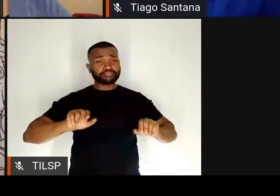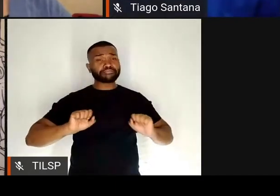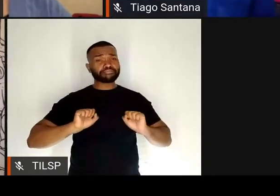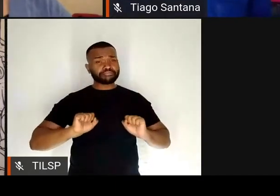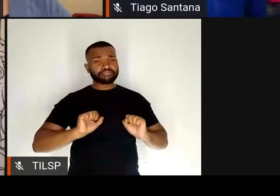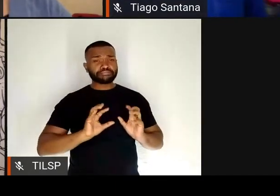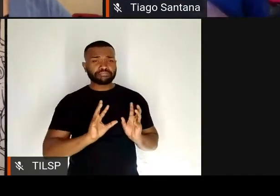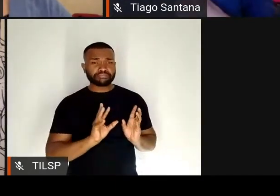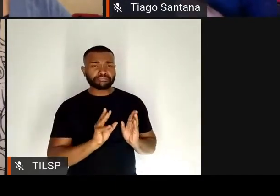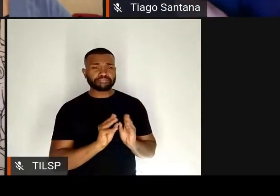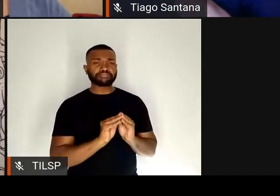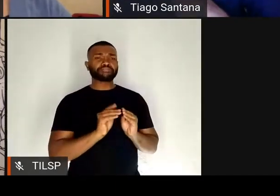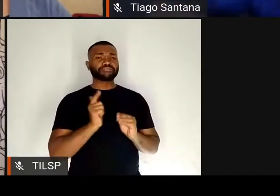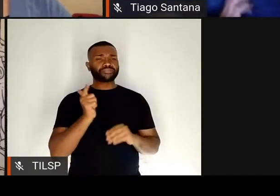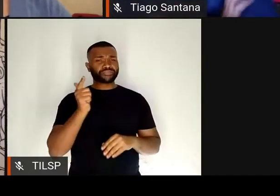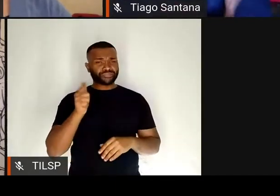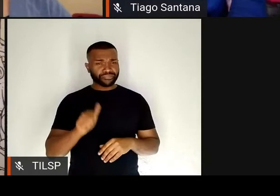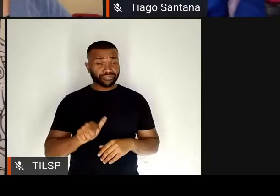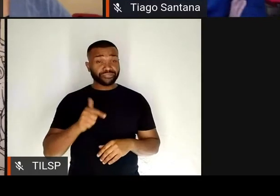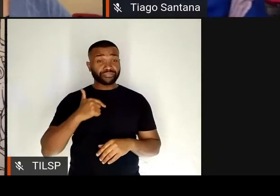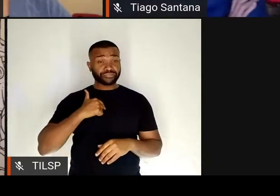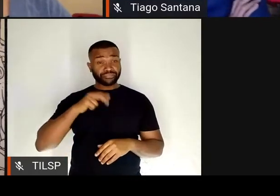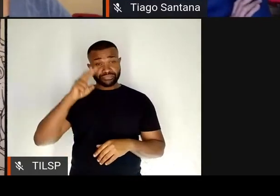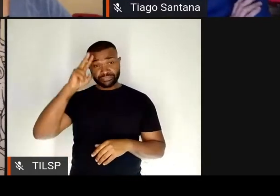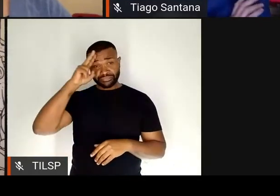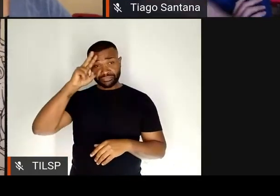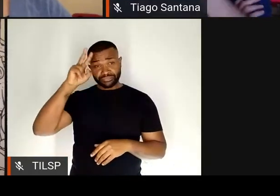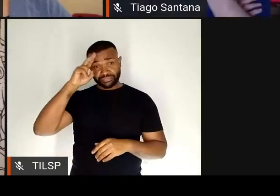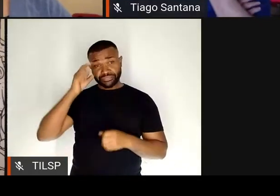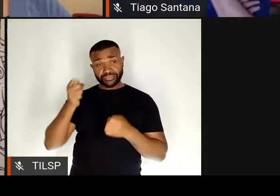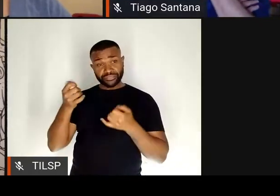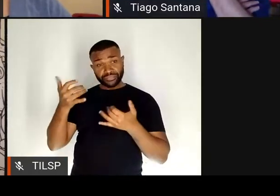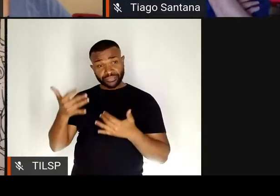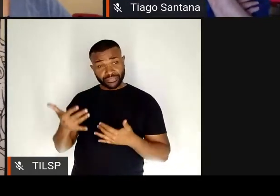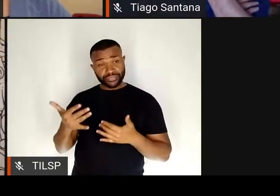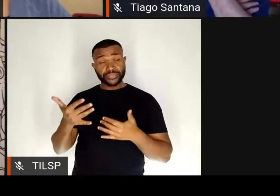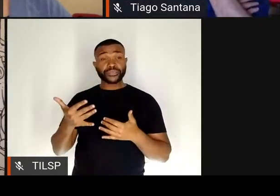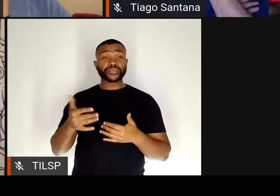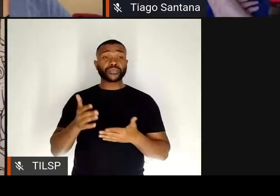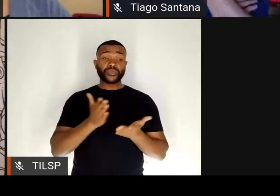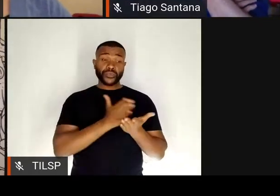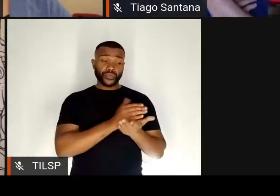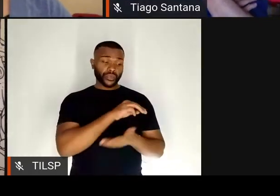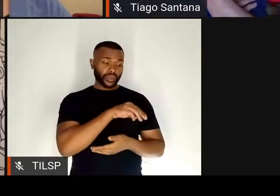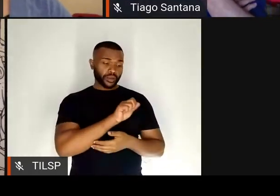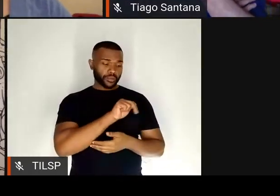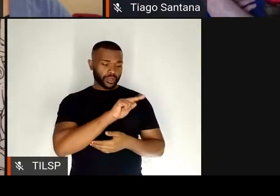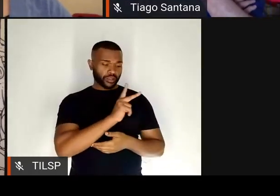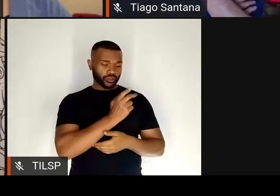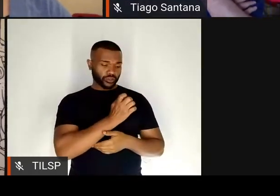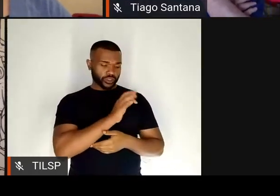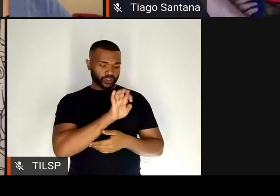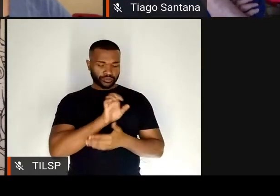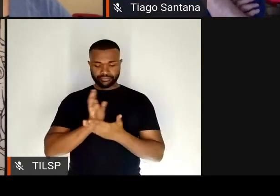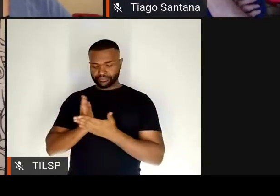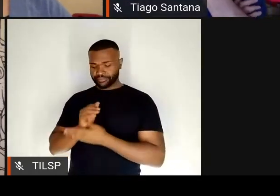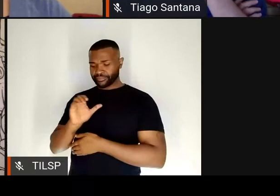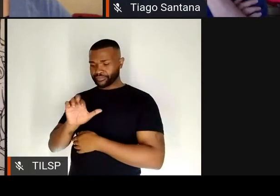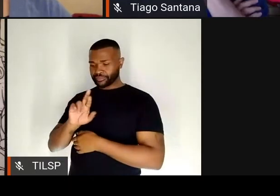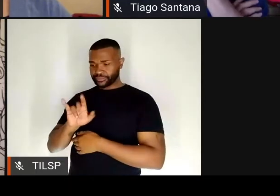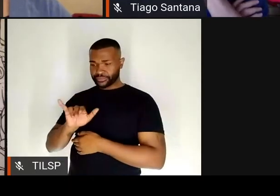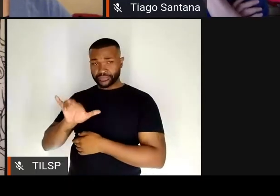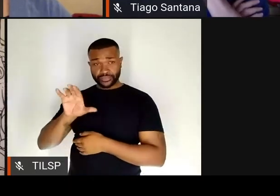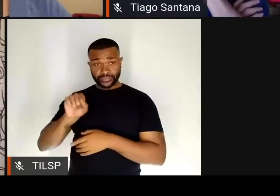de novo, né? Lembrando do Ricardo Belial falando sobre Manchete Cruzeiro e perguntando se a potência do trabalho do